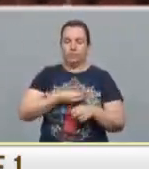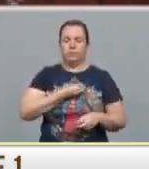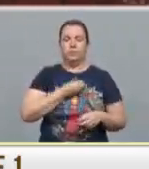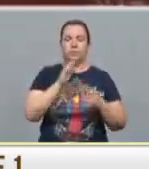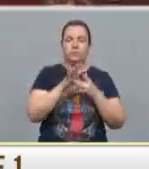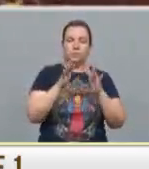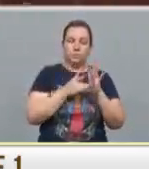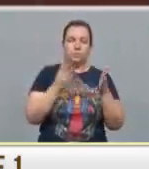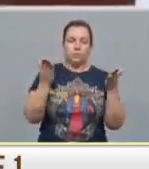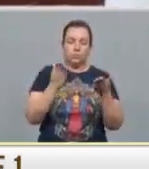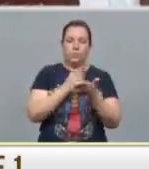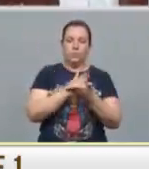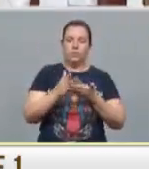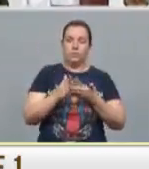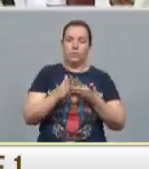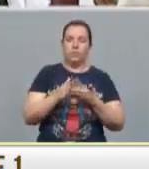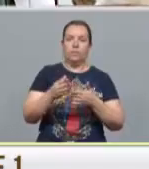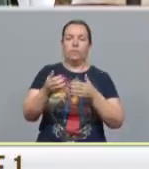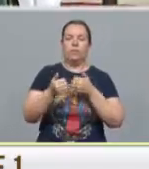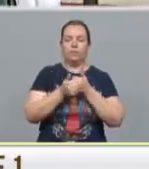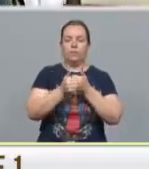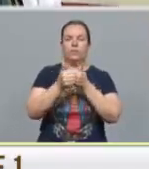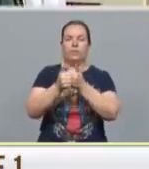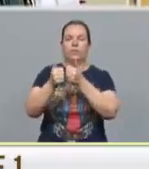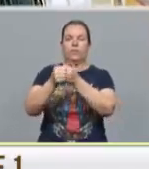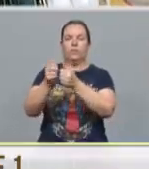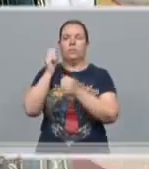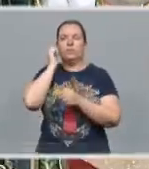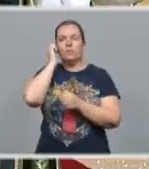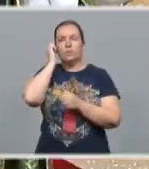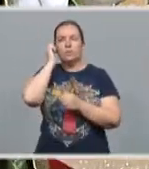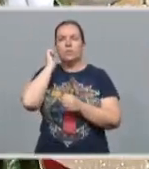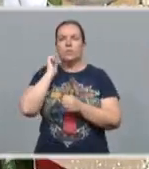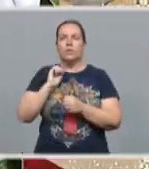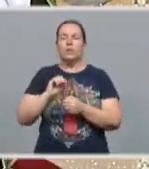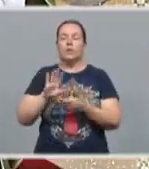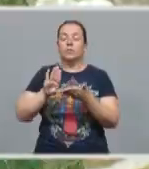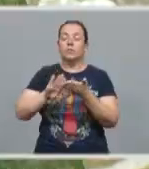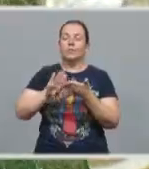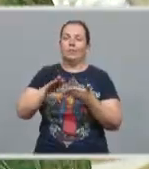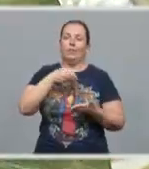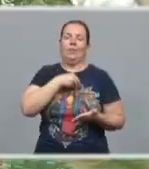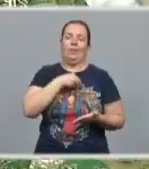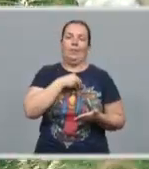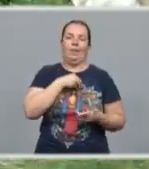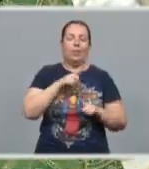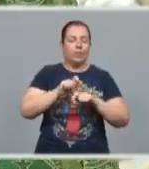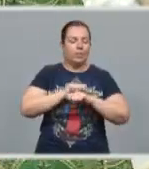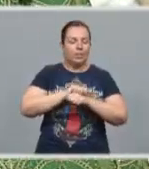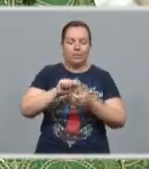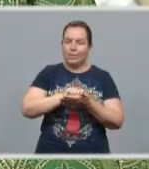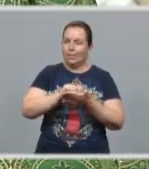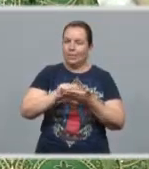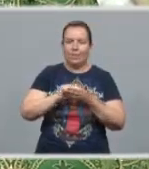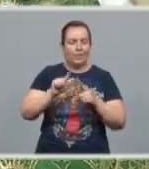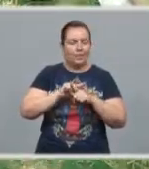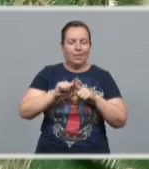ela já começa e segue no caminho de tirar o pecado. lavar o pecado.